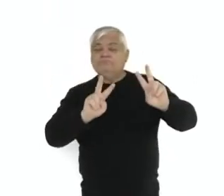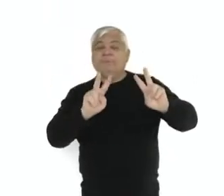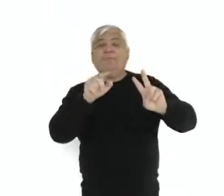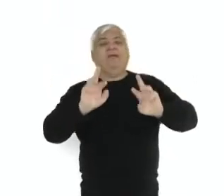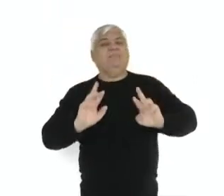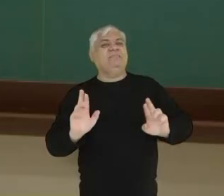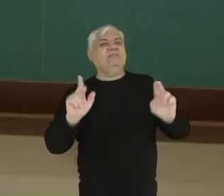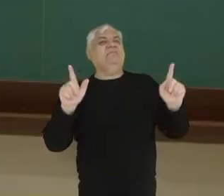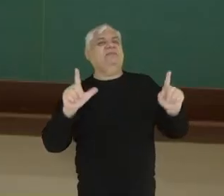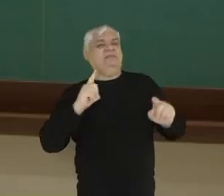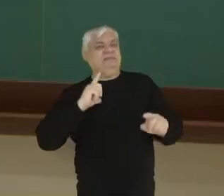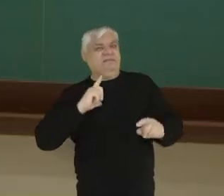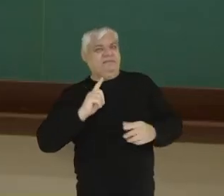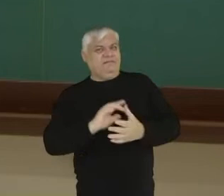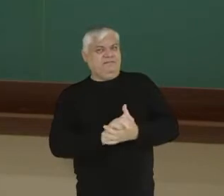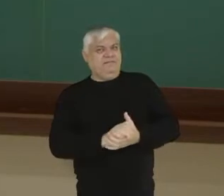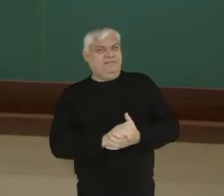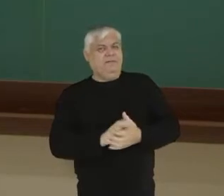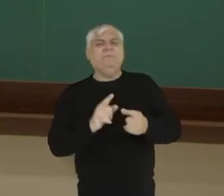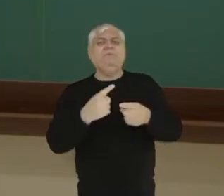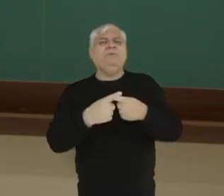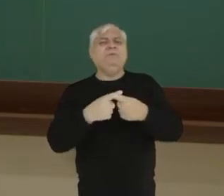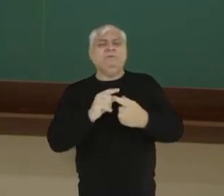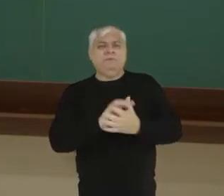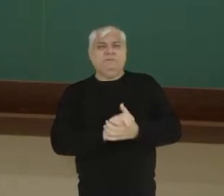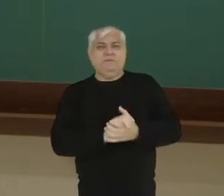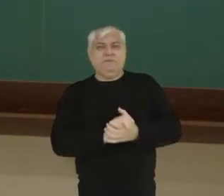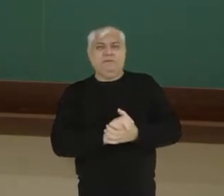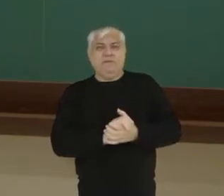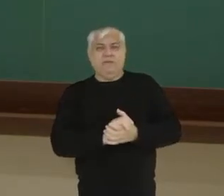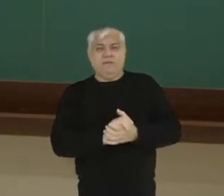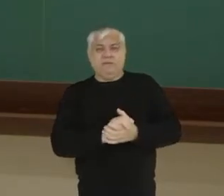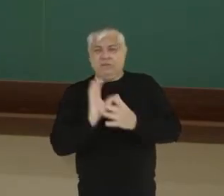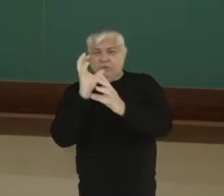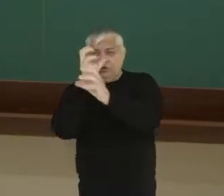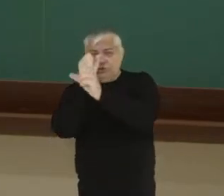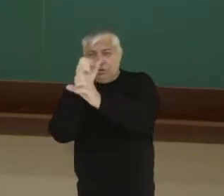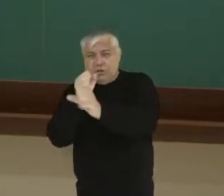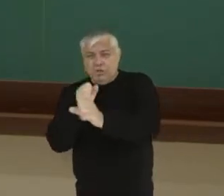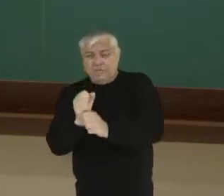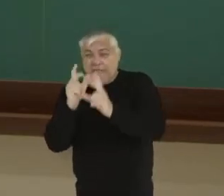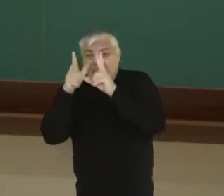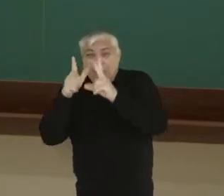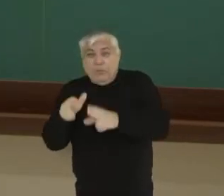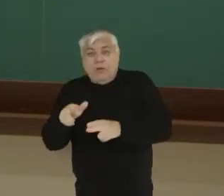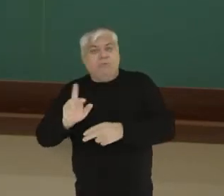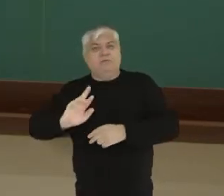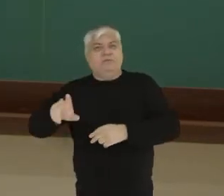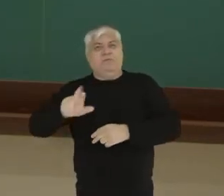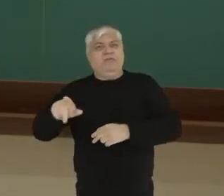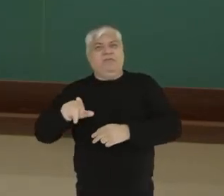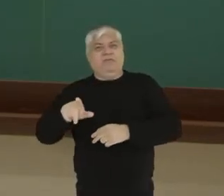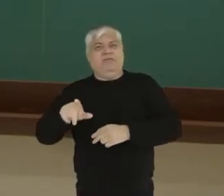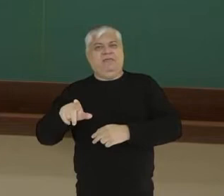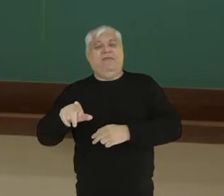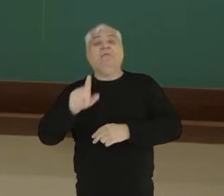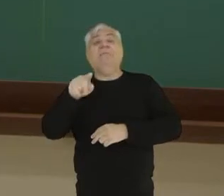diferentes. Por quê? Porque as notas não são iguais. Elas geraram o mesmo resultado,